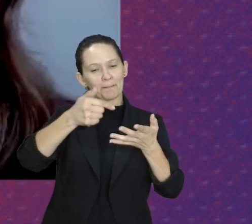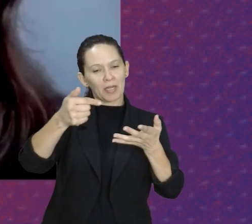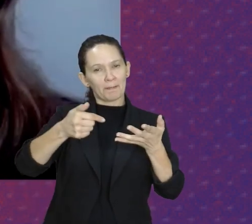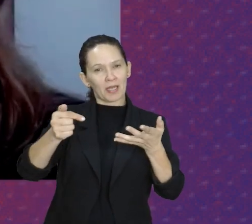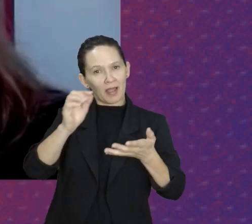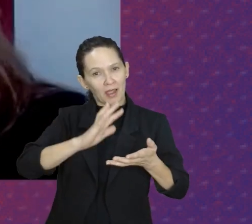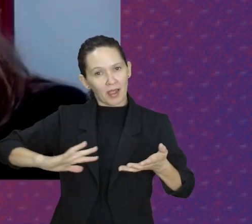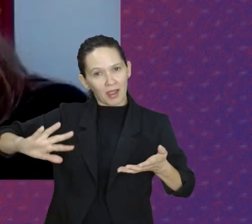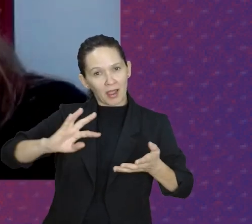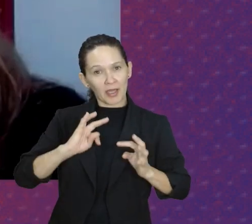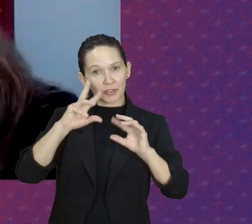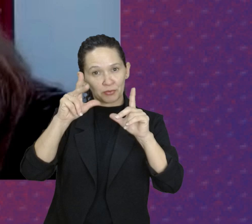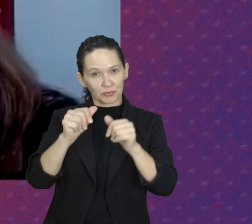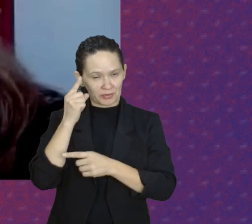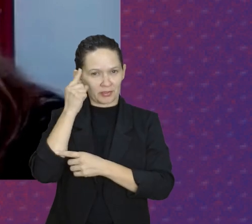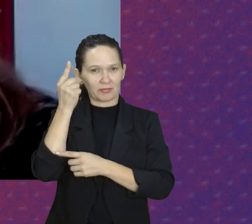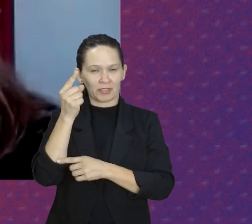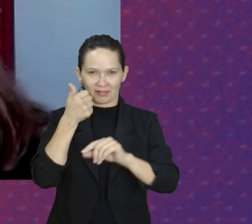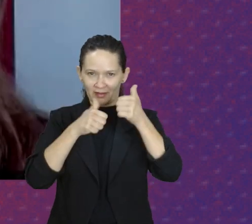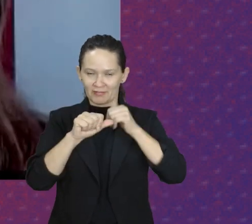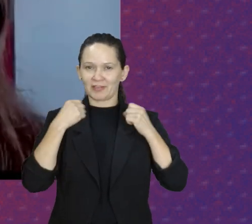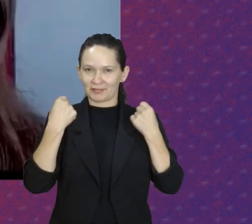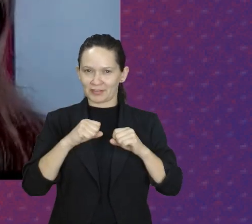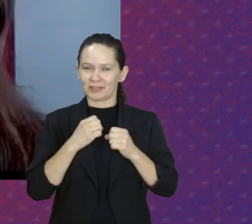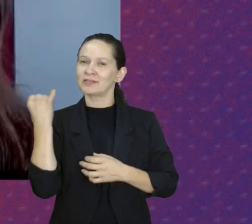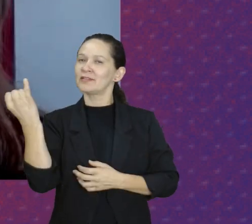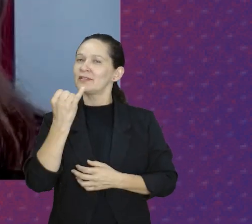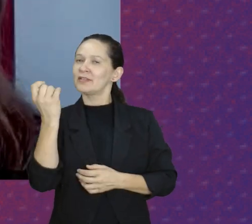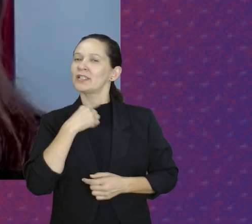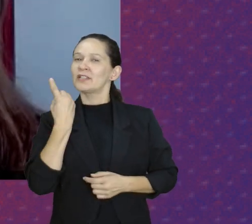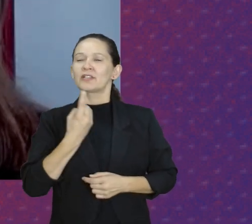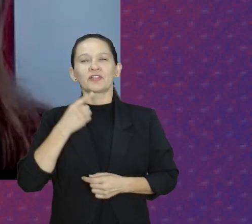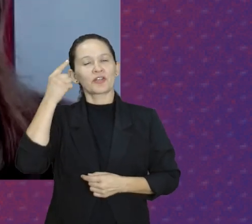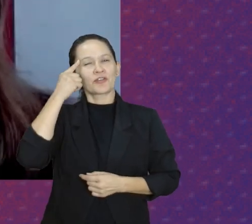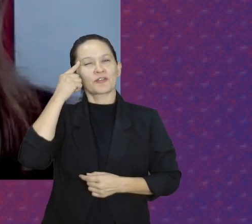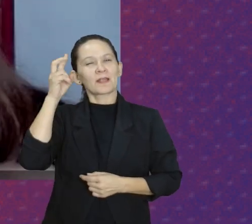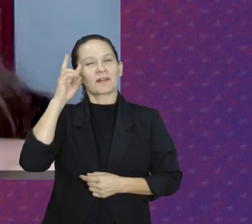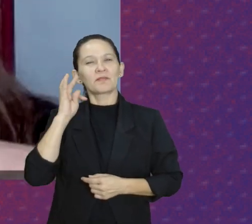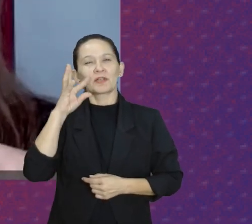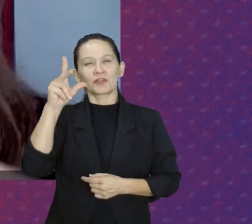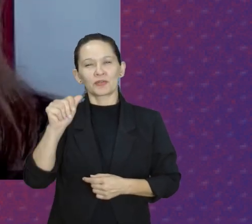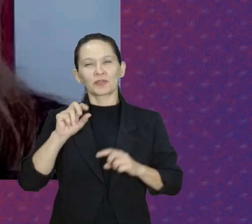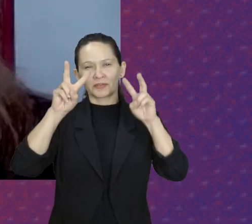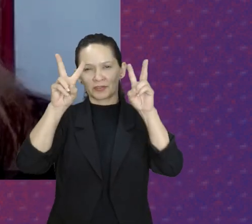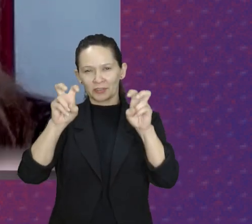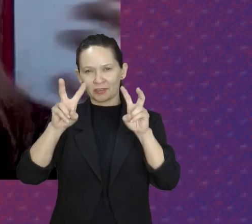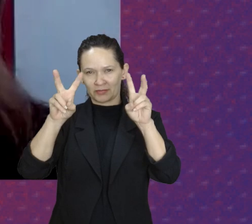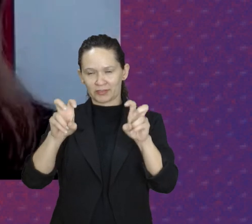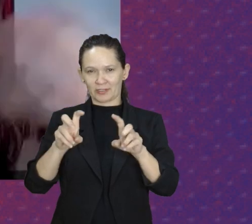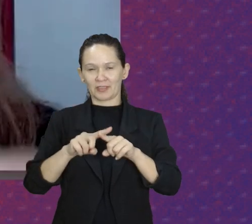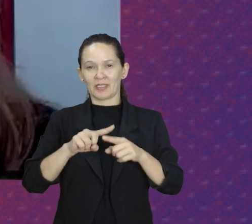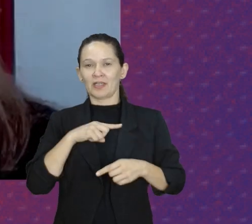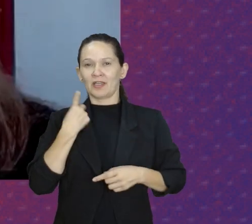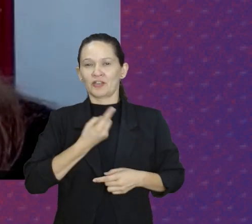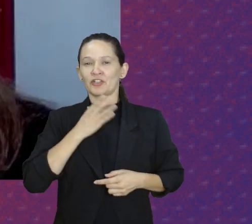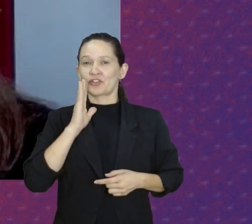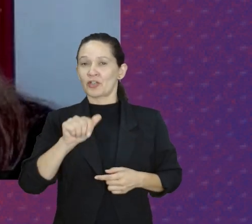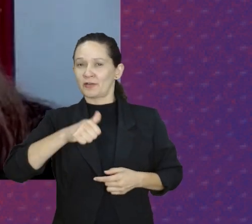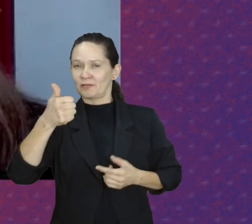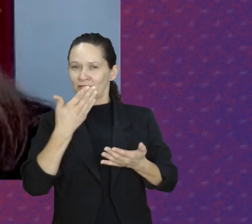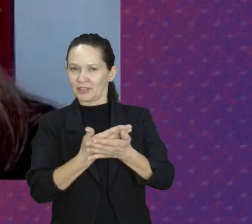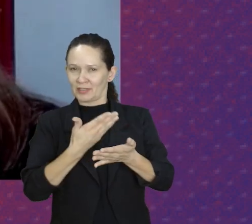dimensão monetária. É importante a gente ter em mente essas questões, porque a gente tem, como a gente viu na primeira aula,